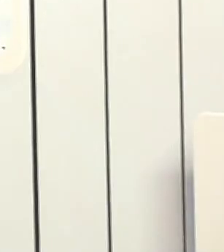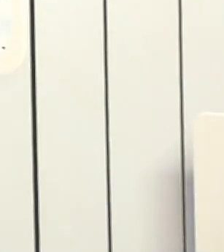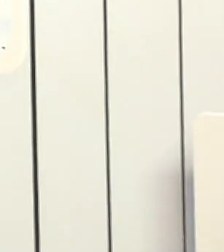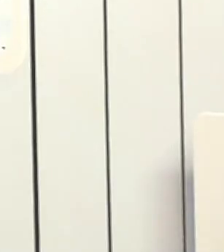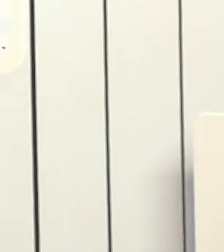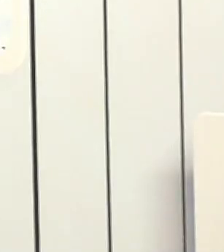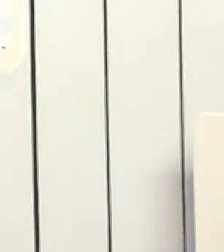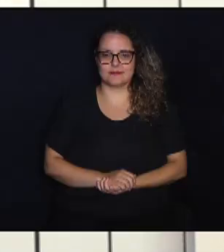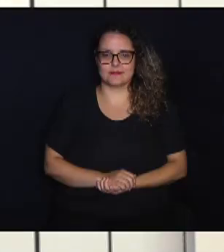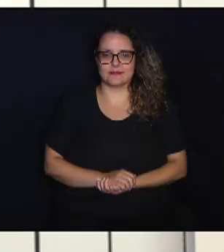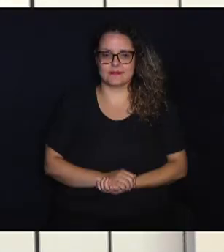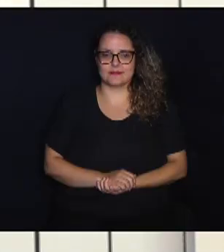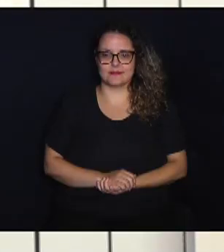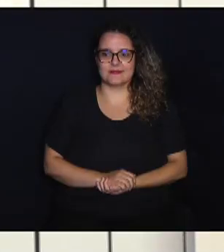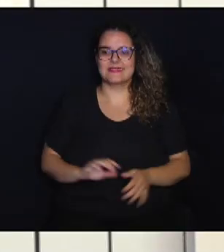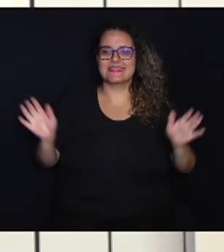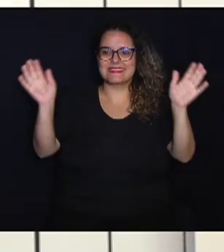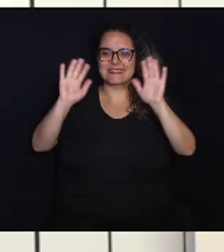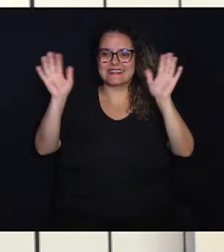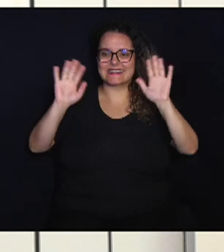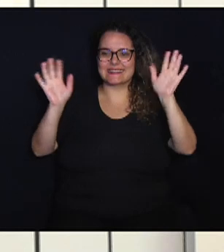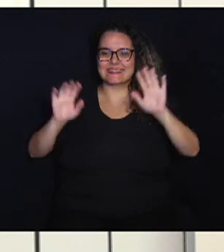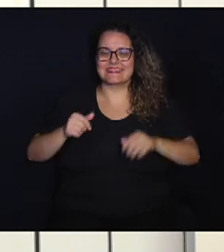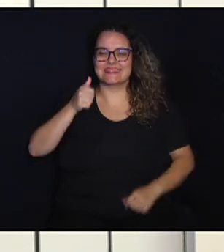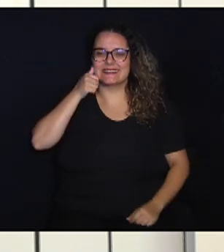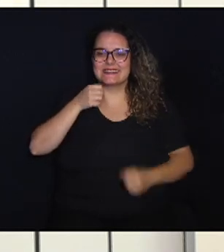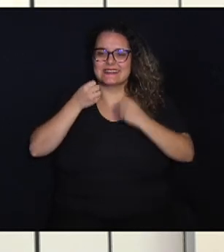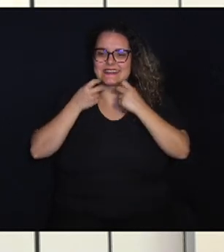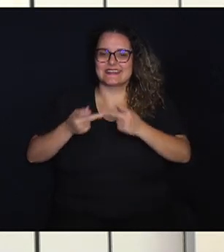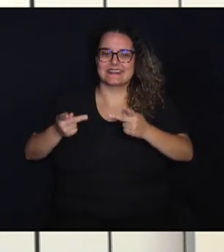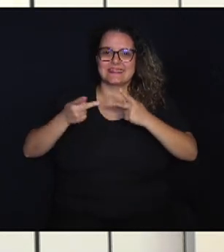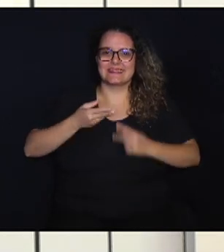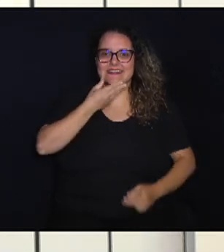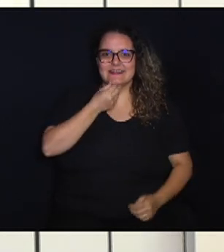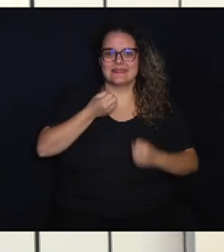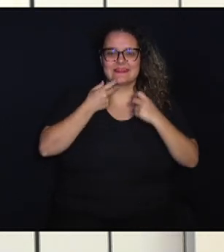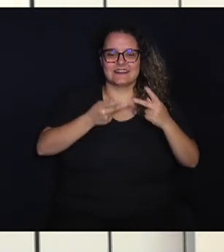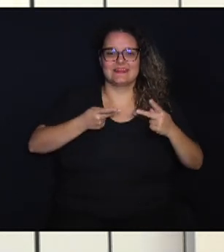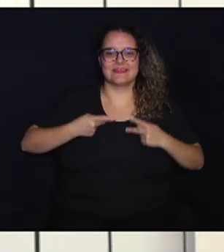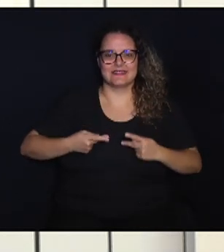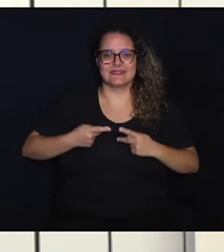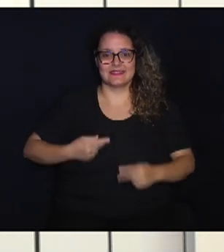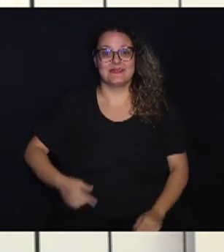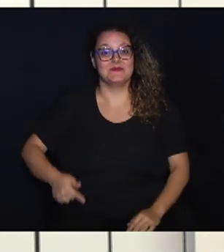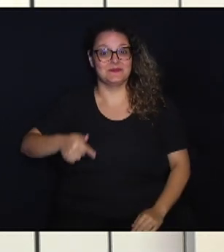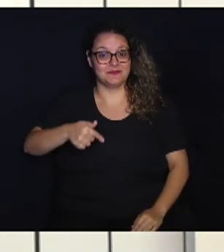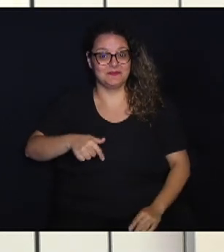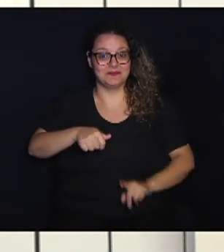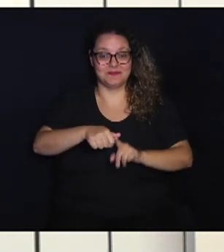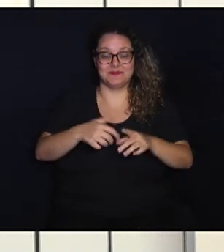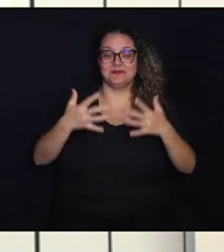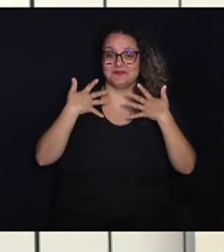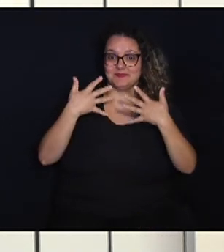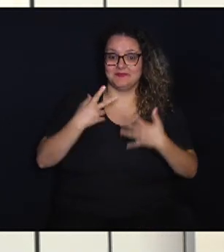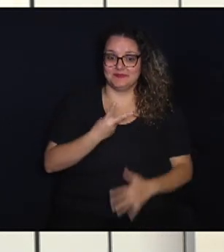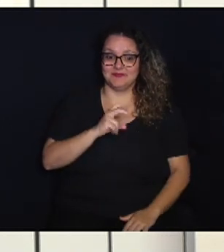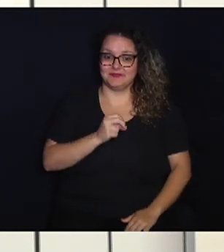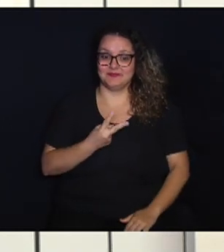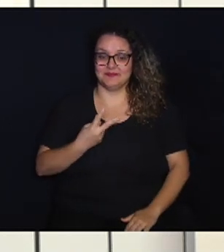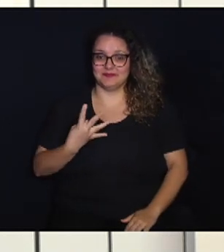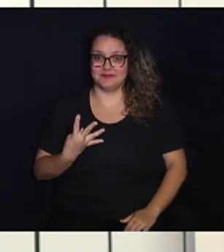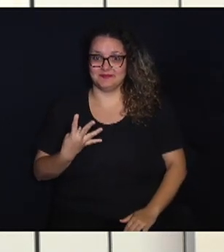Olá, seja bem-vinda, seja bem-vindo. Terça-feira, 7 de janeiro de 2024. Começa agora o Jornal